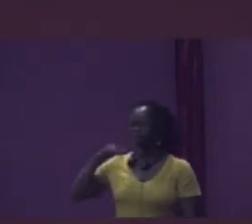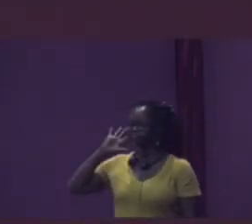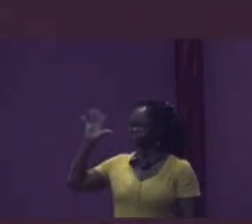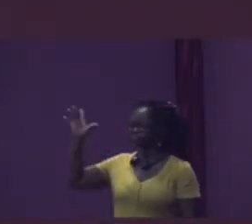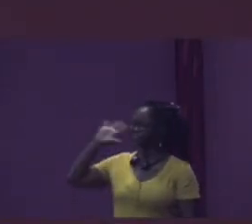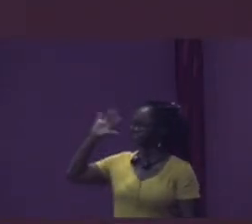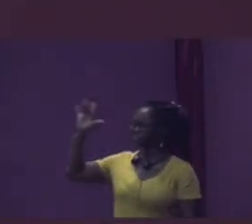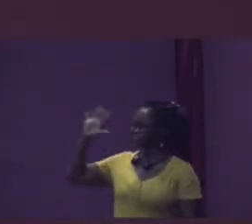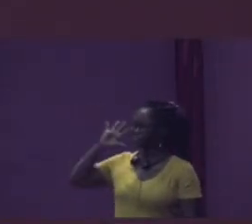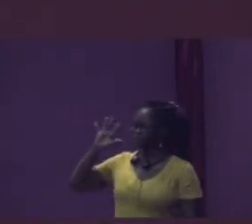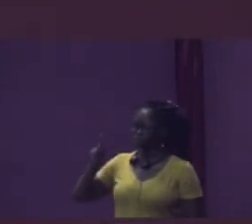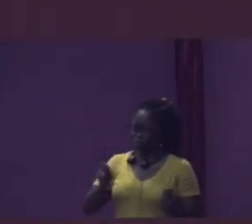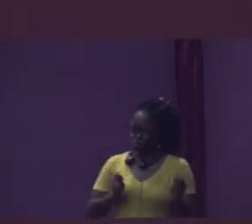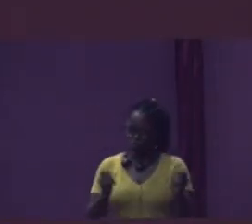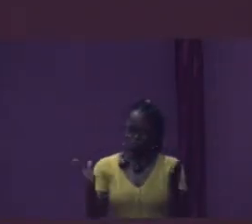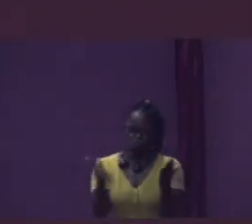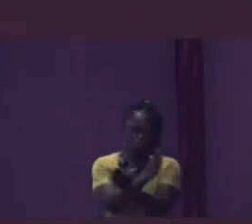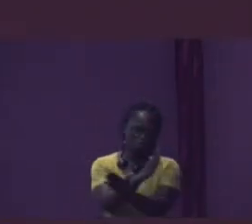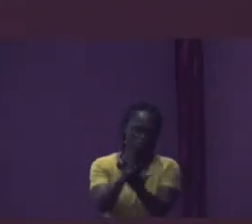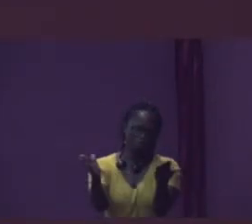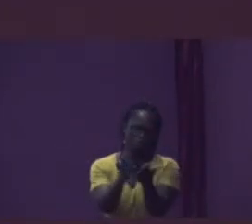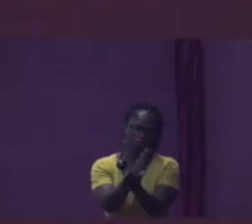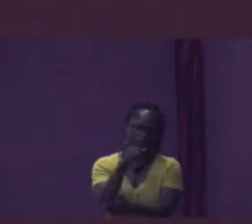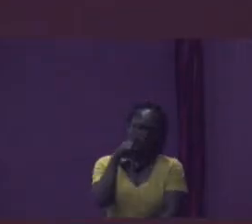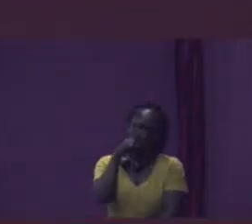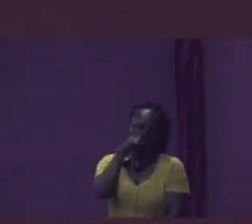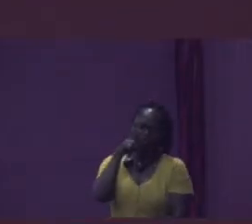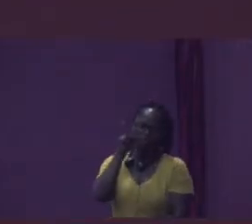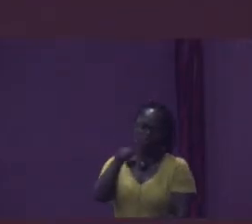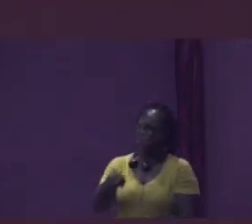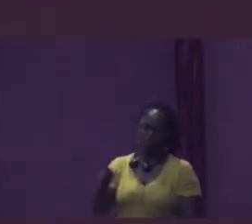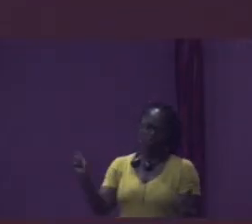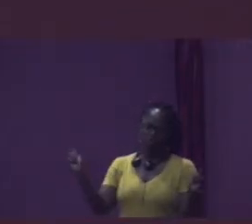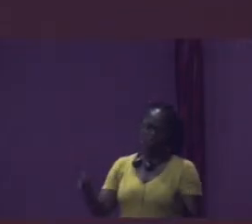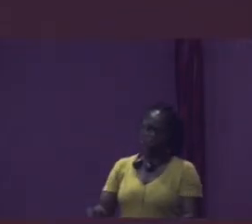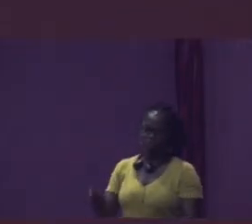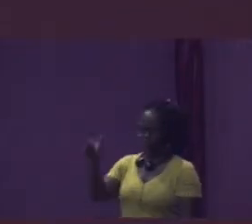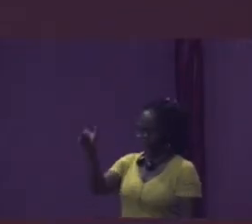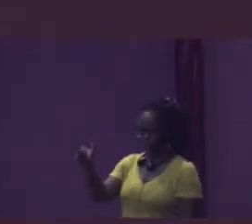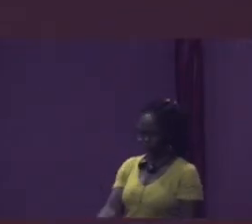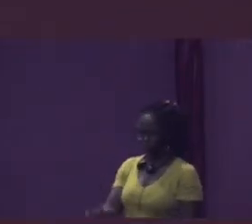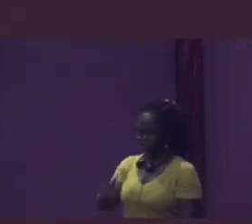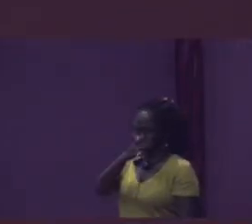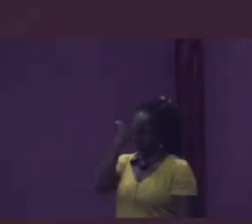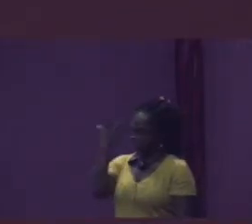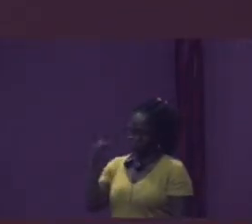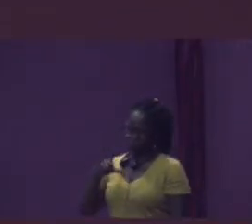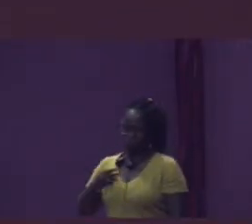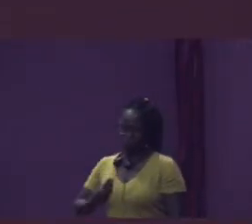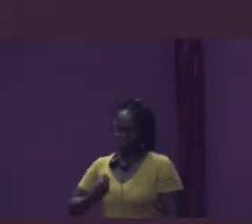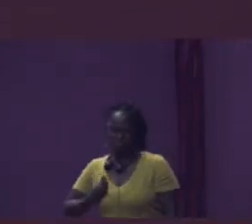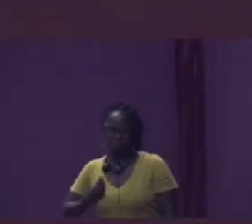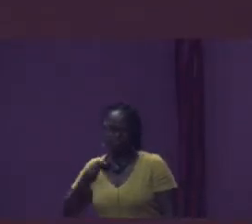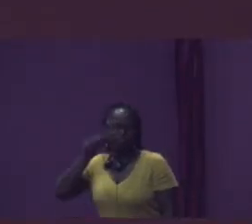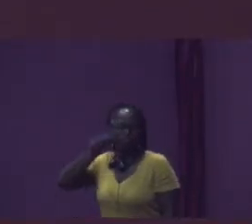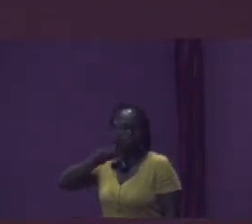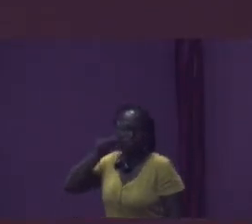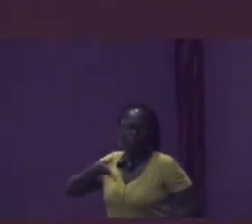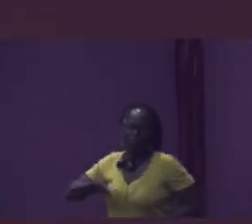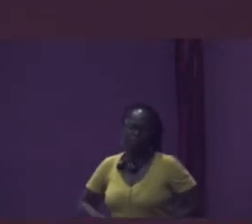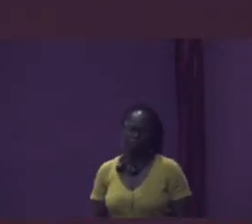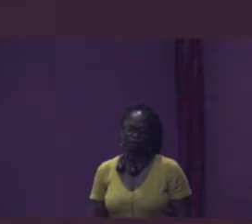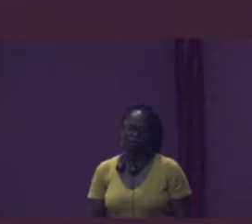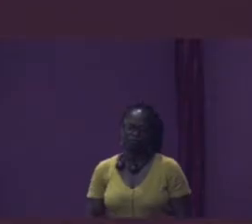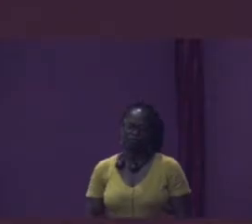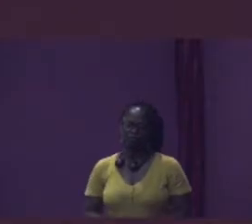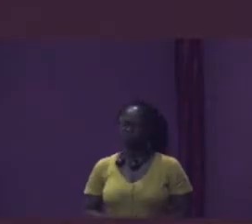o controle de alguns riscos parece atender mais às necessidades dos sujeitos envolvidos no parto do que o controle de outros.